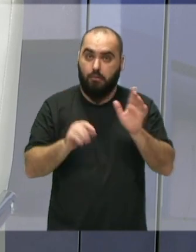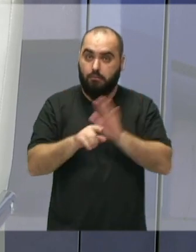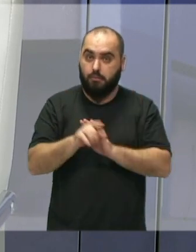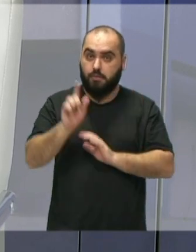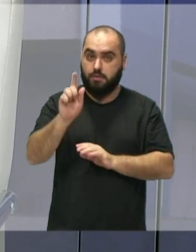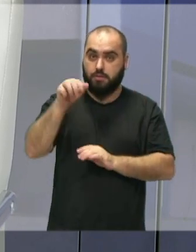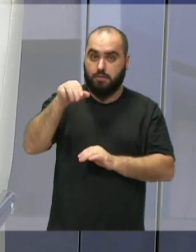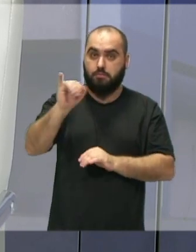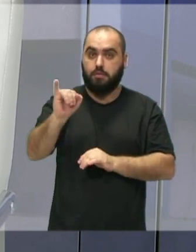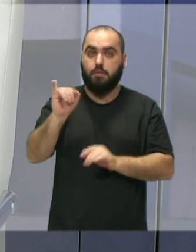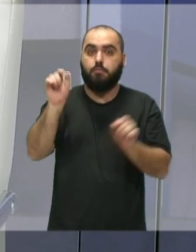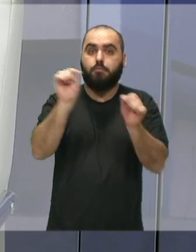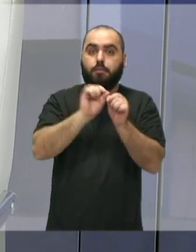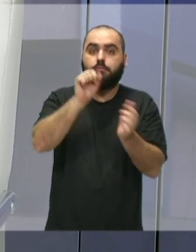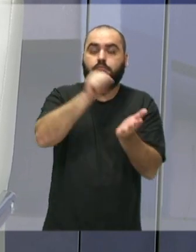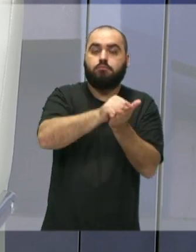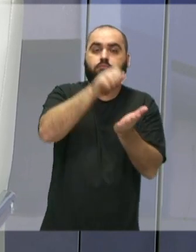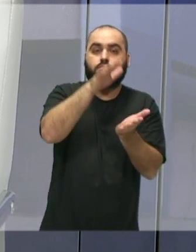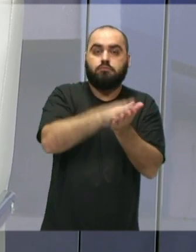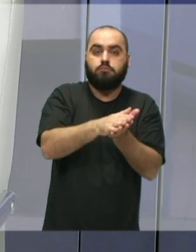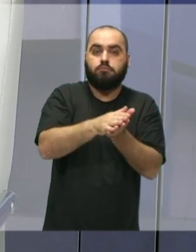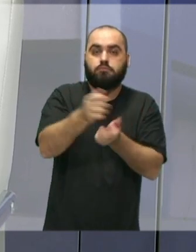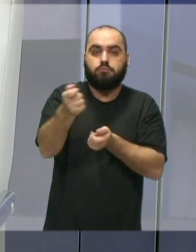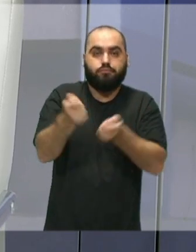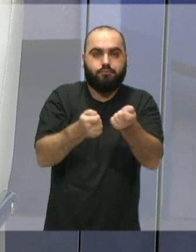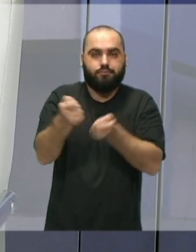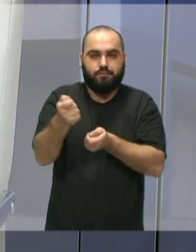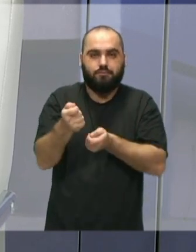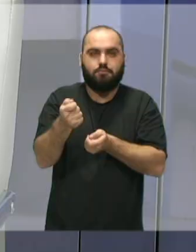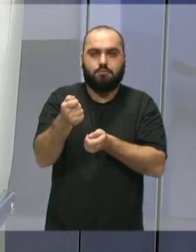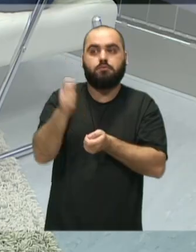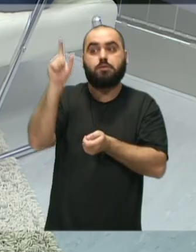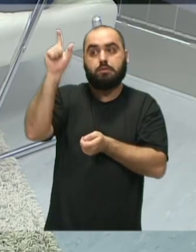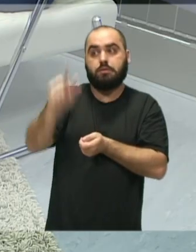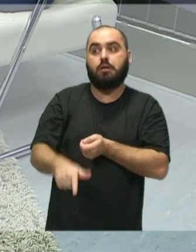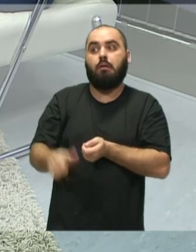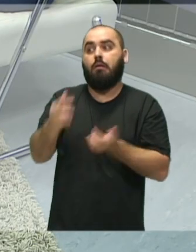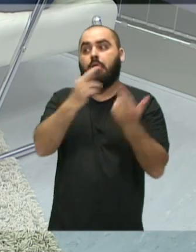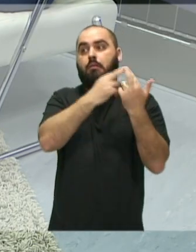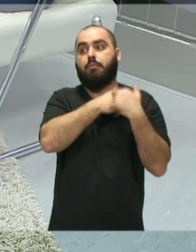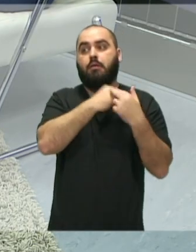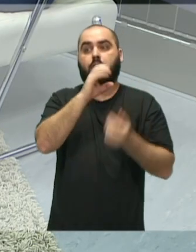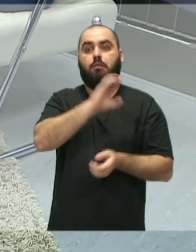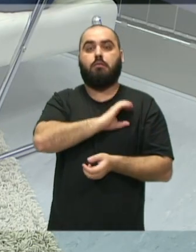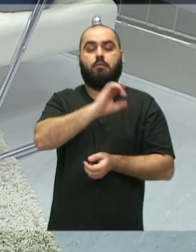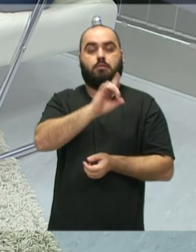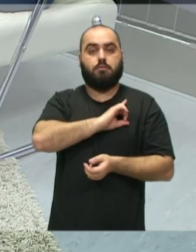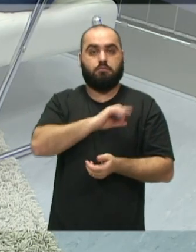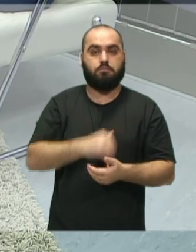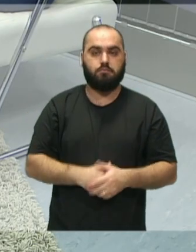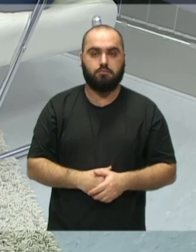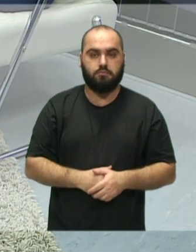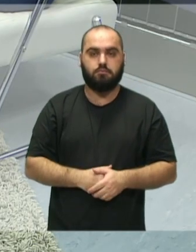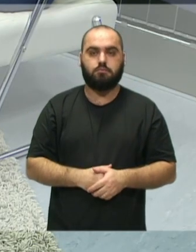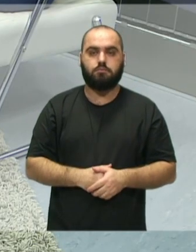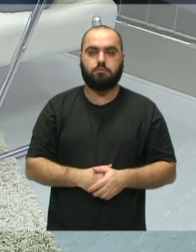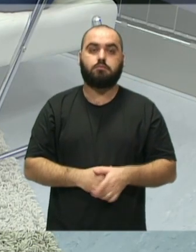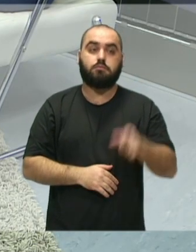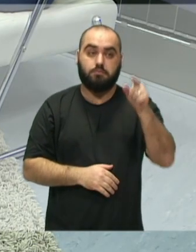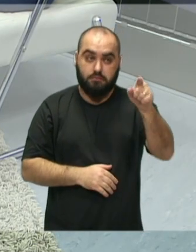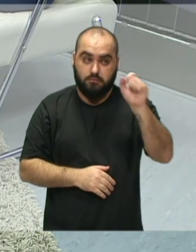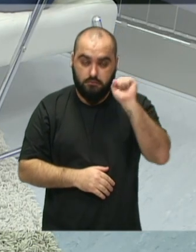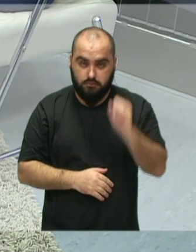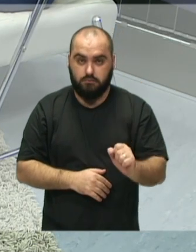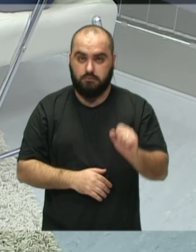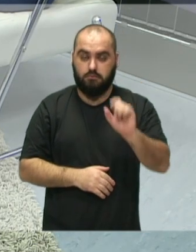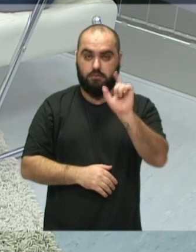a aplicar multa de trânsito, que é uma tarefa da Codetran. A mesma coisa da Guarda Armada que ele fez da Codetran, ele pode autorizar a Guarda